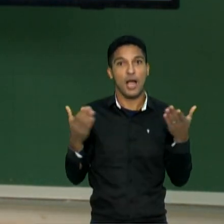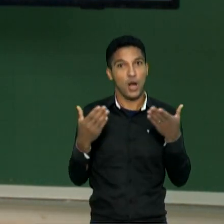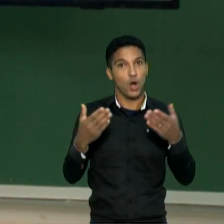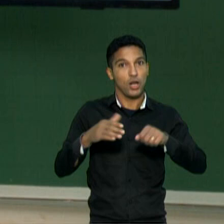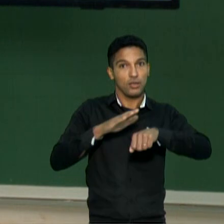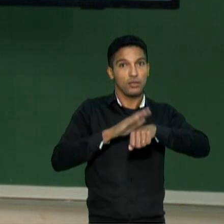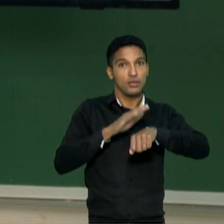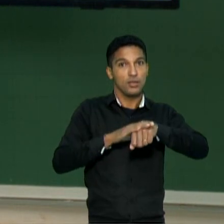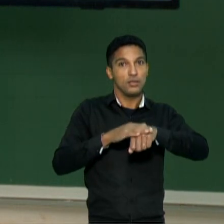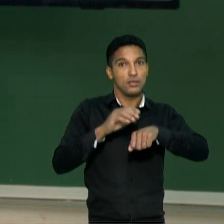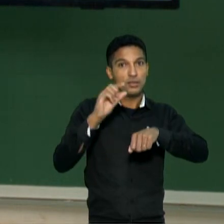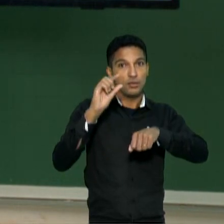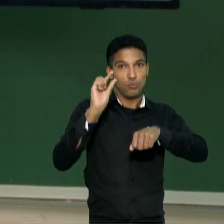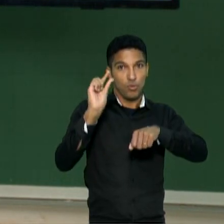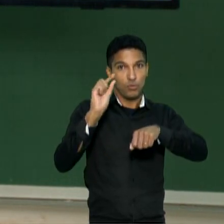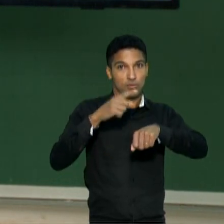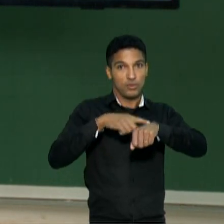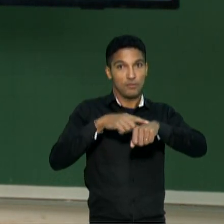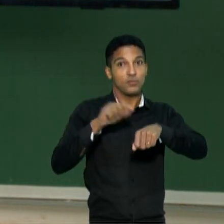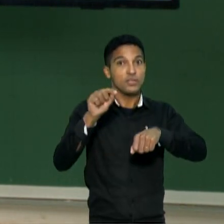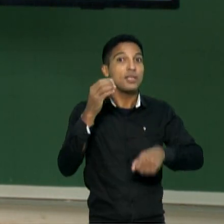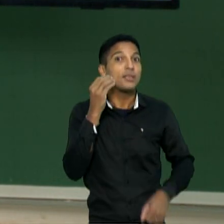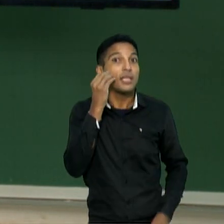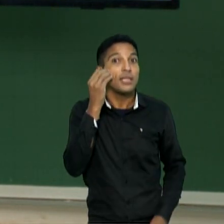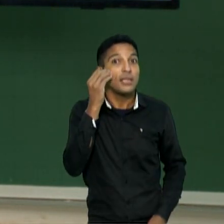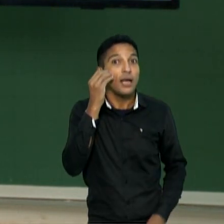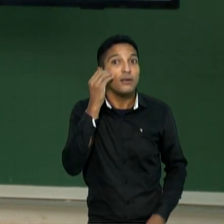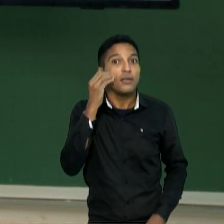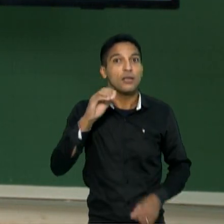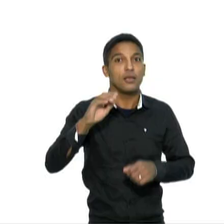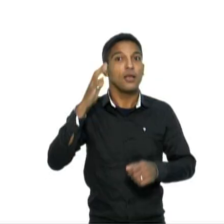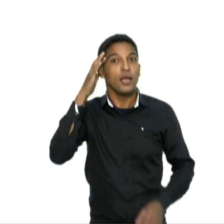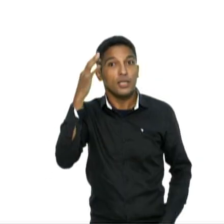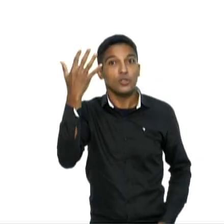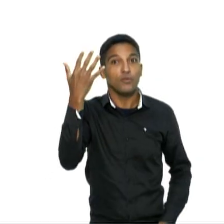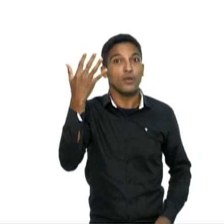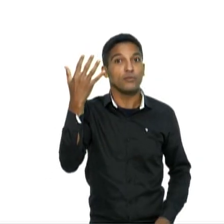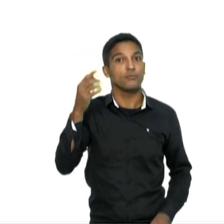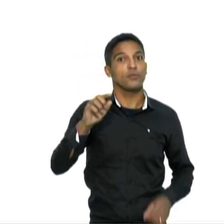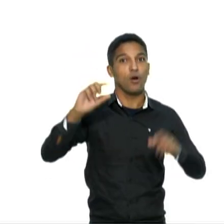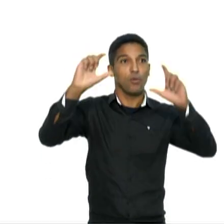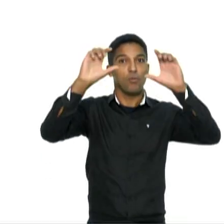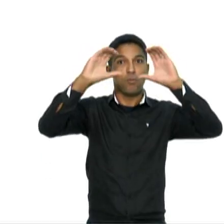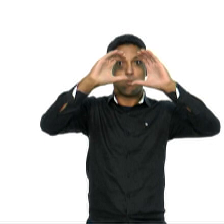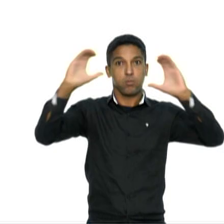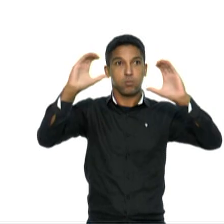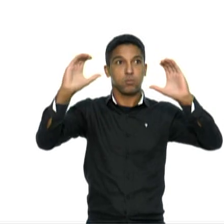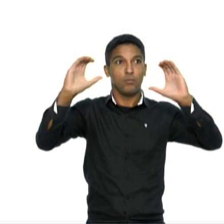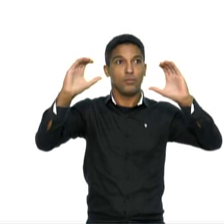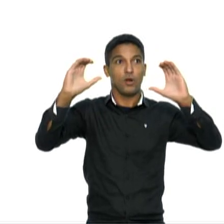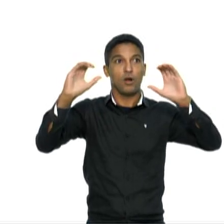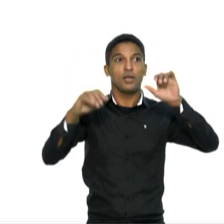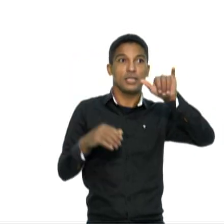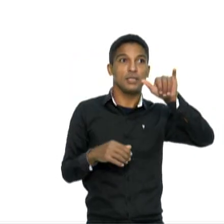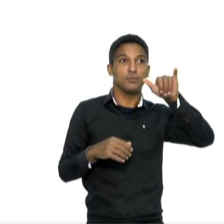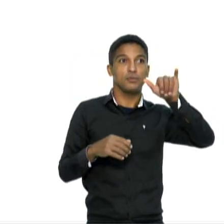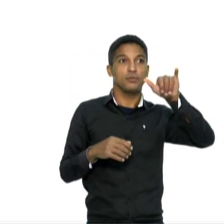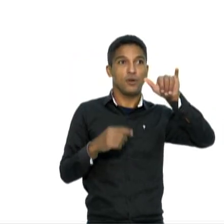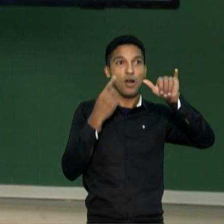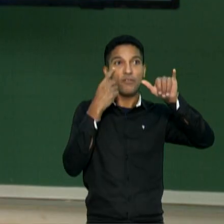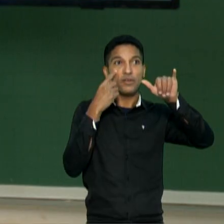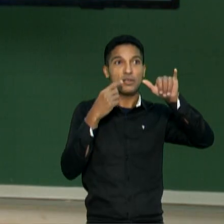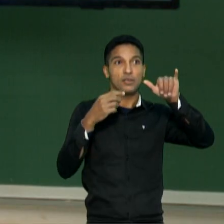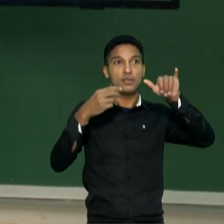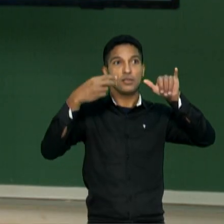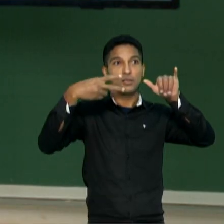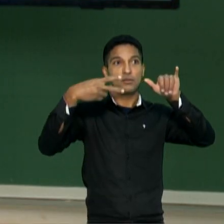que vocês tentem fazer esse daqui. Olha só, determine a raiz da função afim, e a função é y igual a